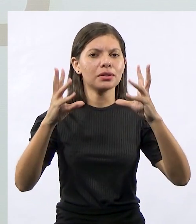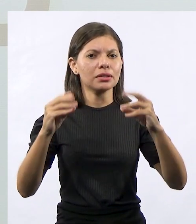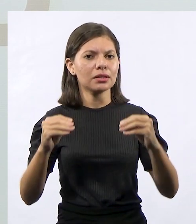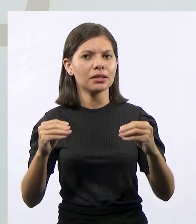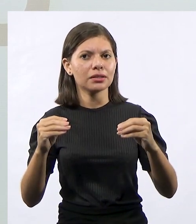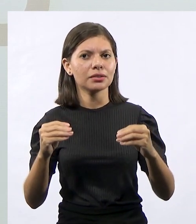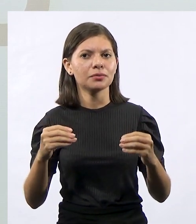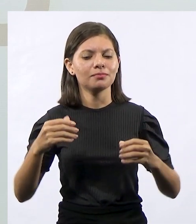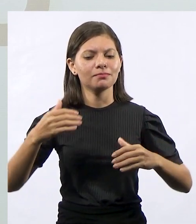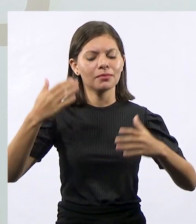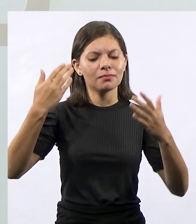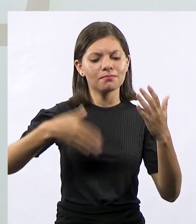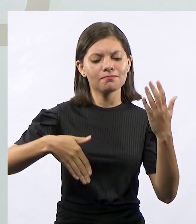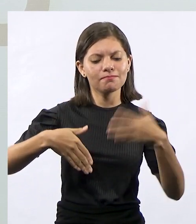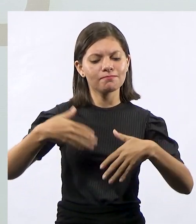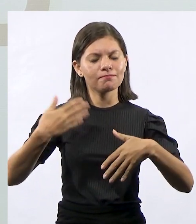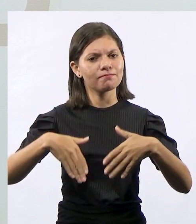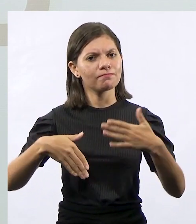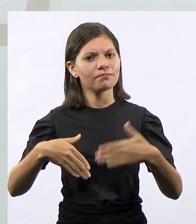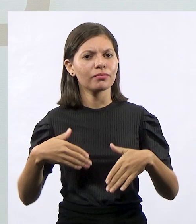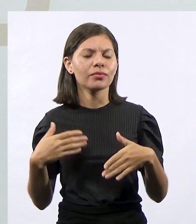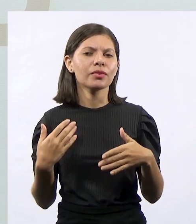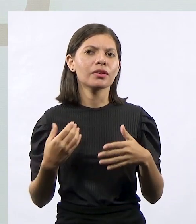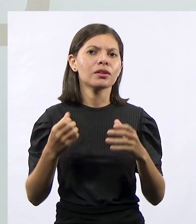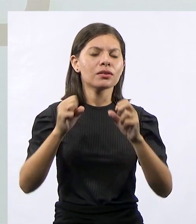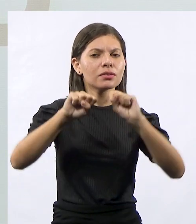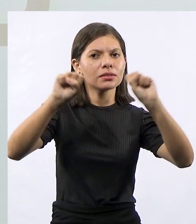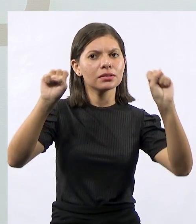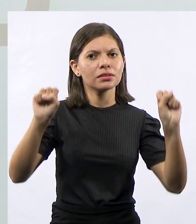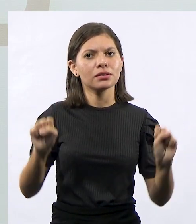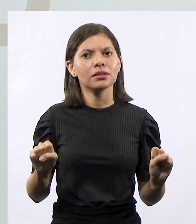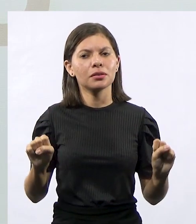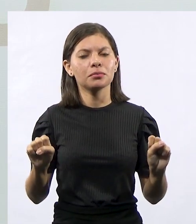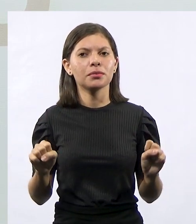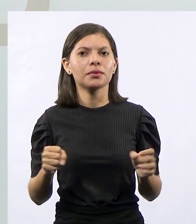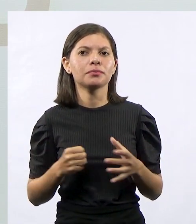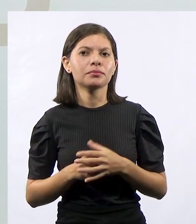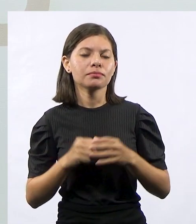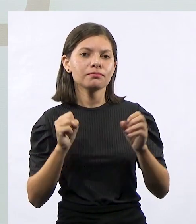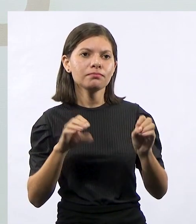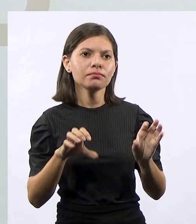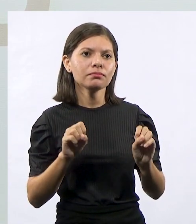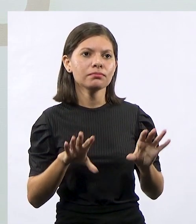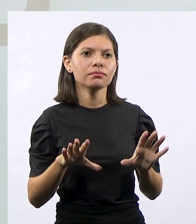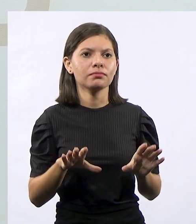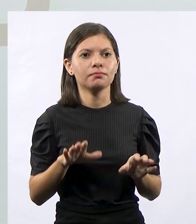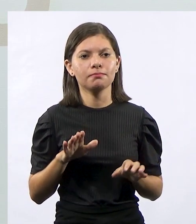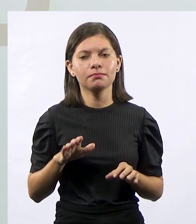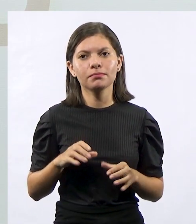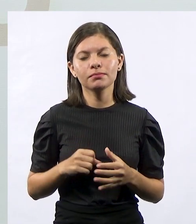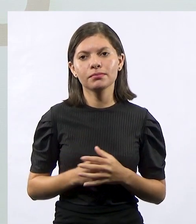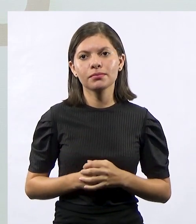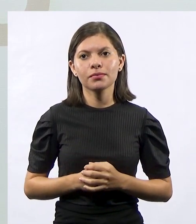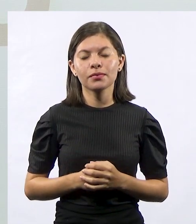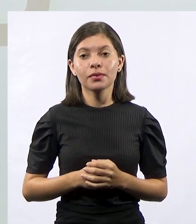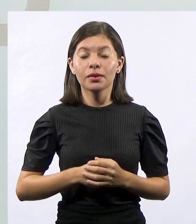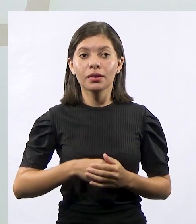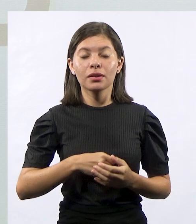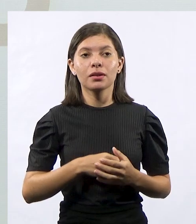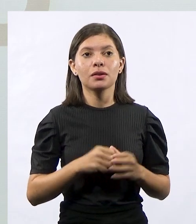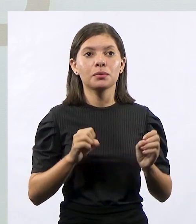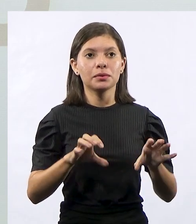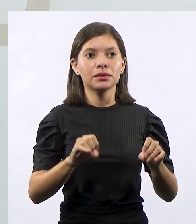de qualidade, as próprias avaliações, o sistema de avaliação da educação básica, do